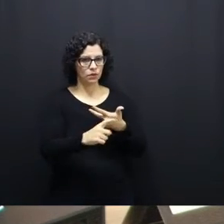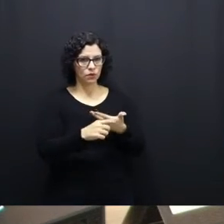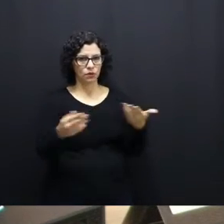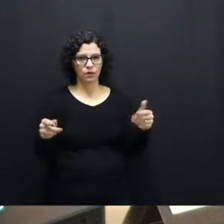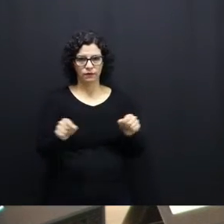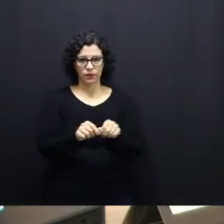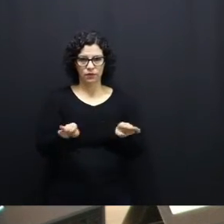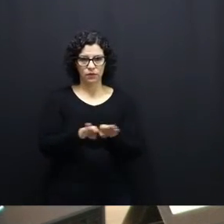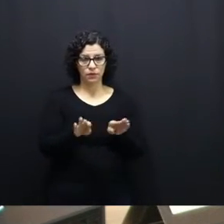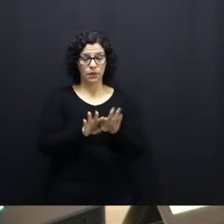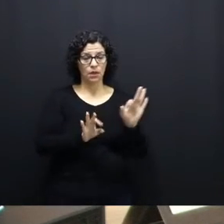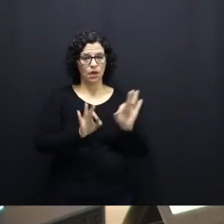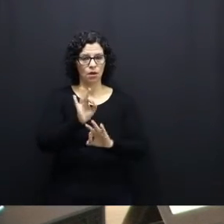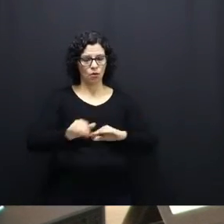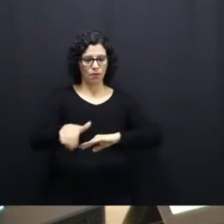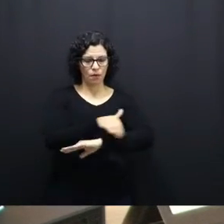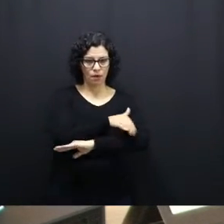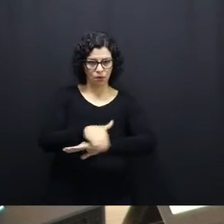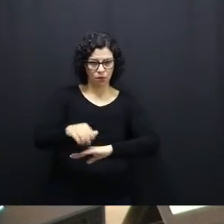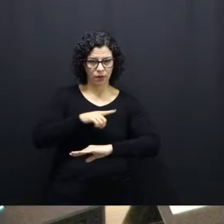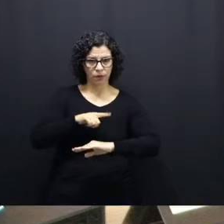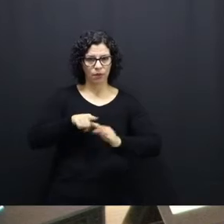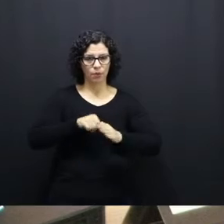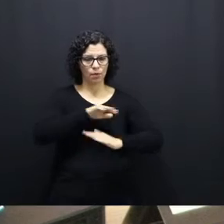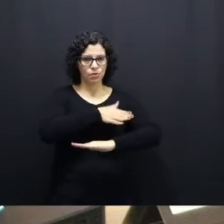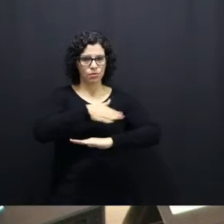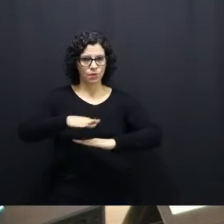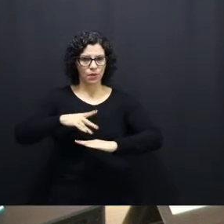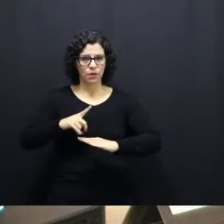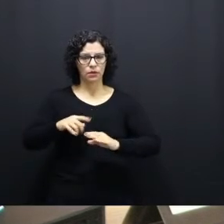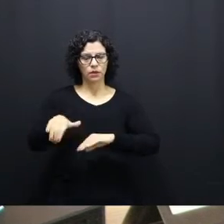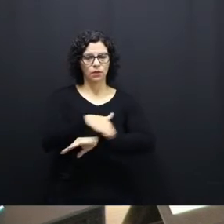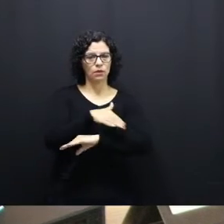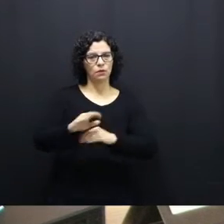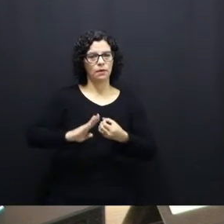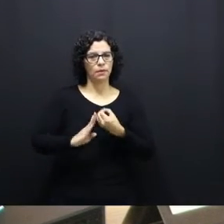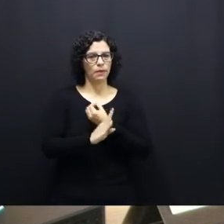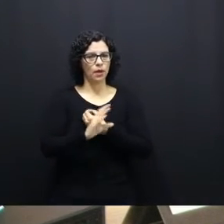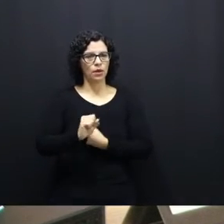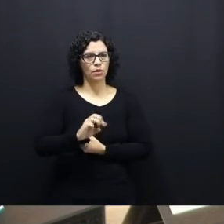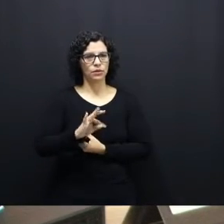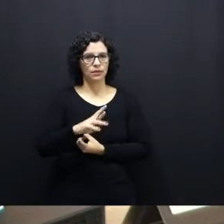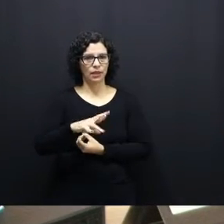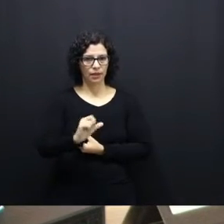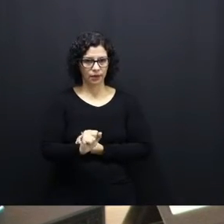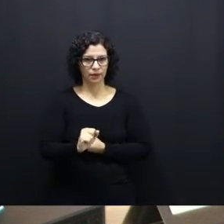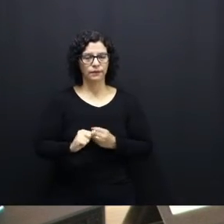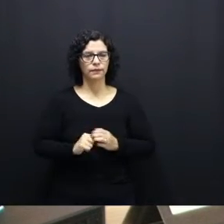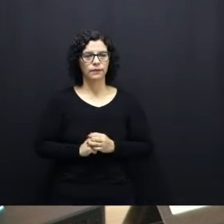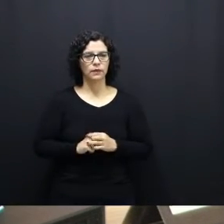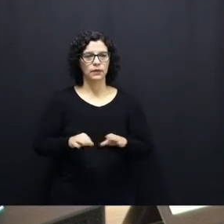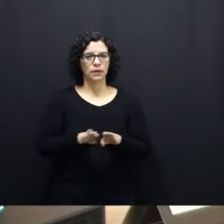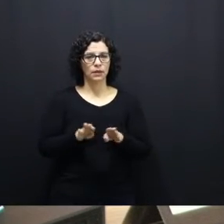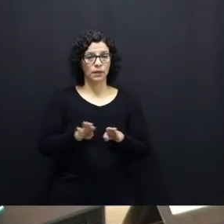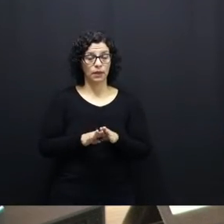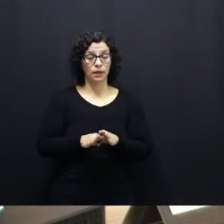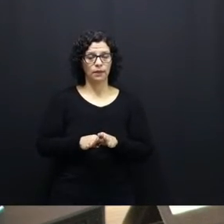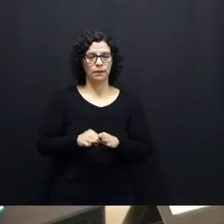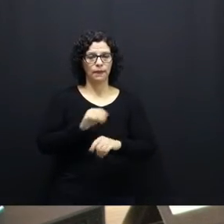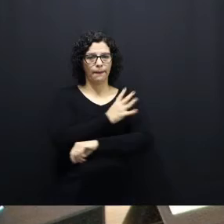realize revitalização asfáltica tapa-buraco em todas as ruas do bairro Costeira no Parque Parque São